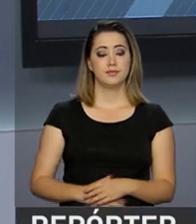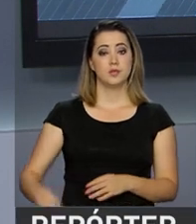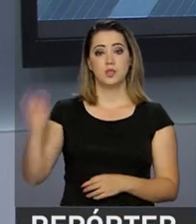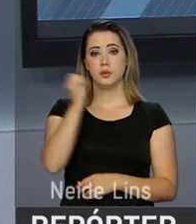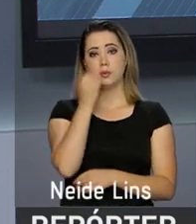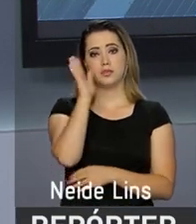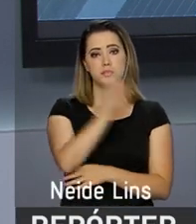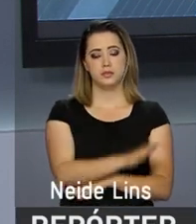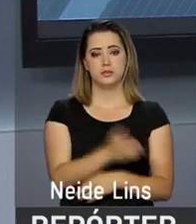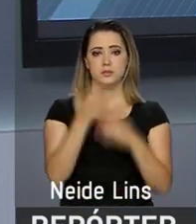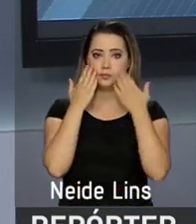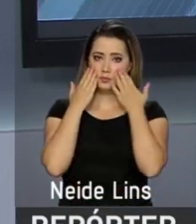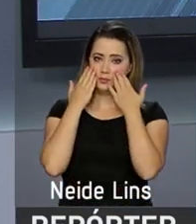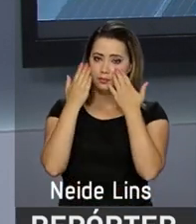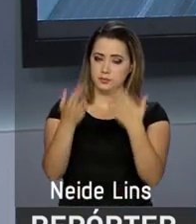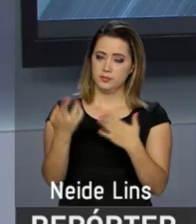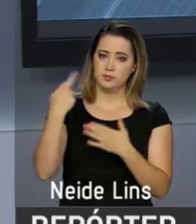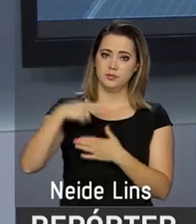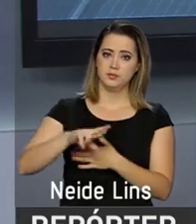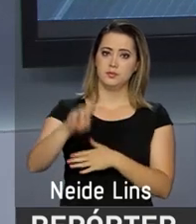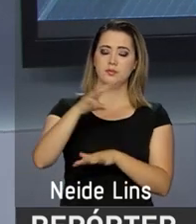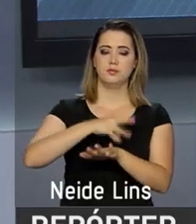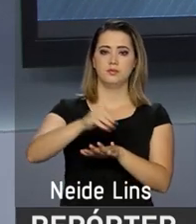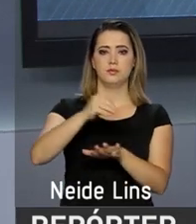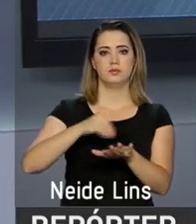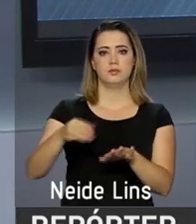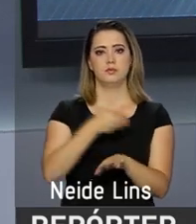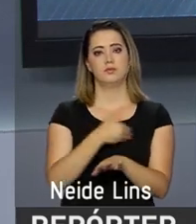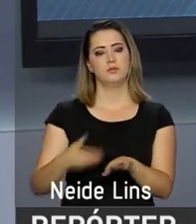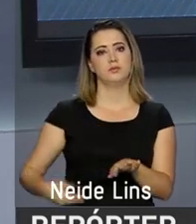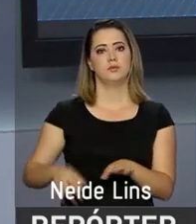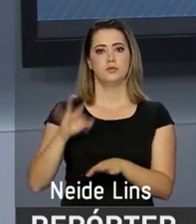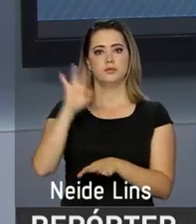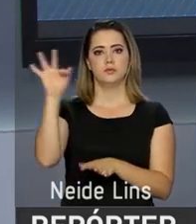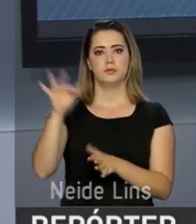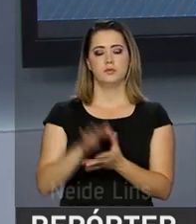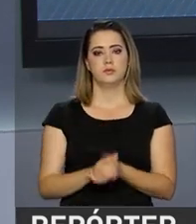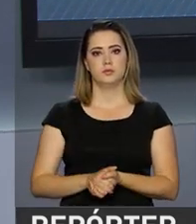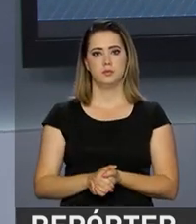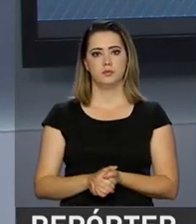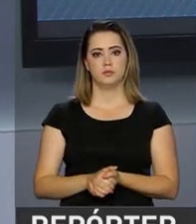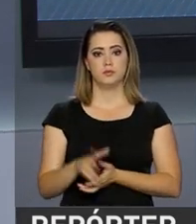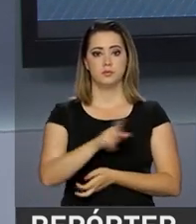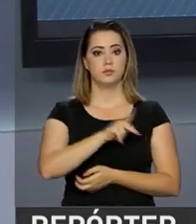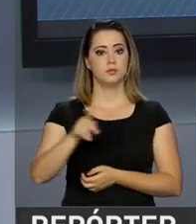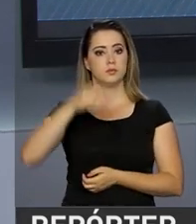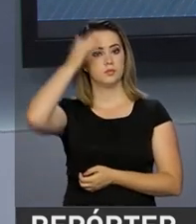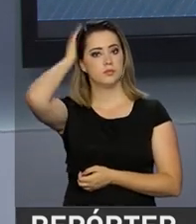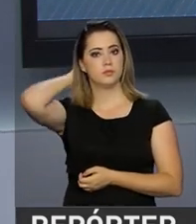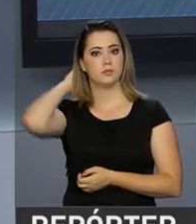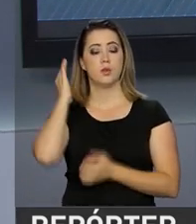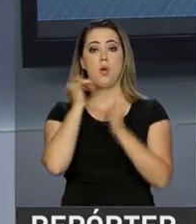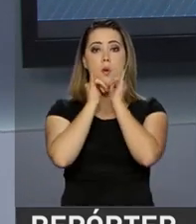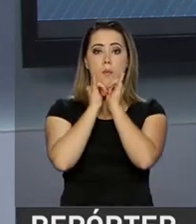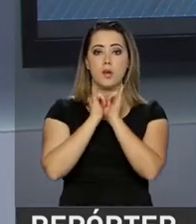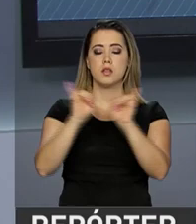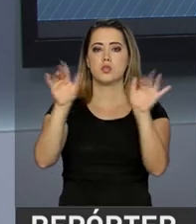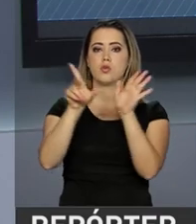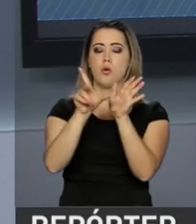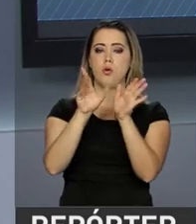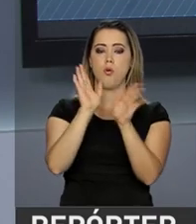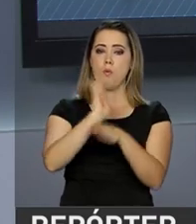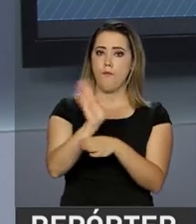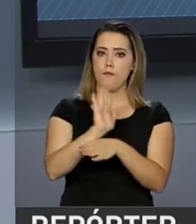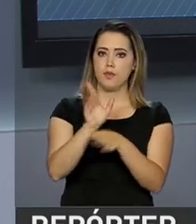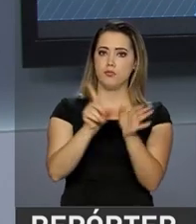Olá boa tarde estamos no ar com repórter NBR e as notícias do governo federal o presidente Michel Temer lançou vídeo nas